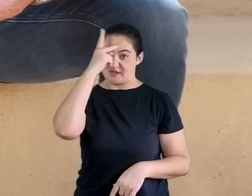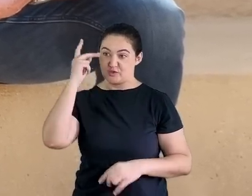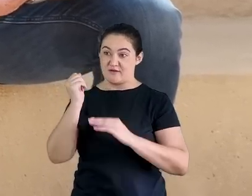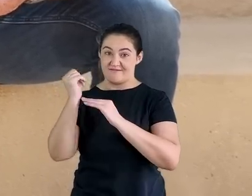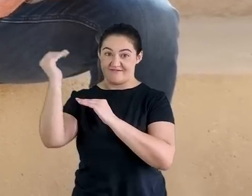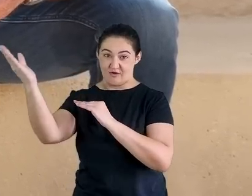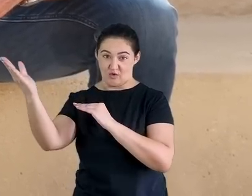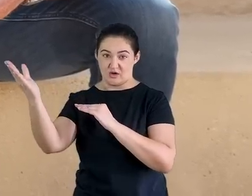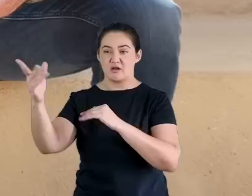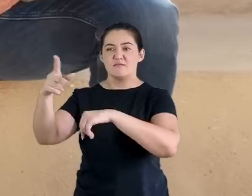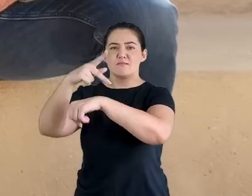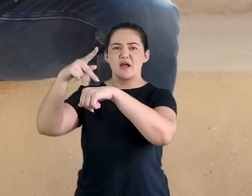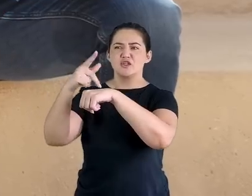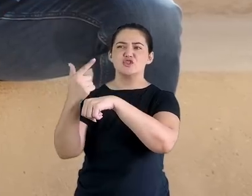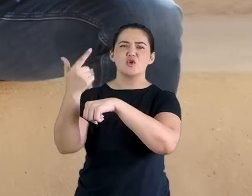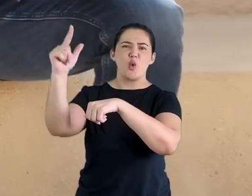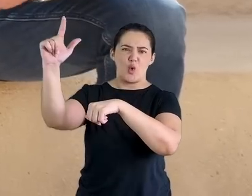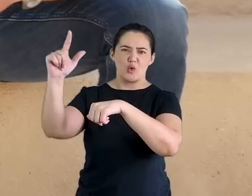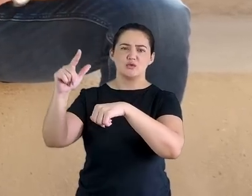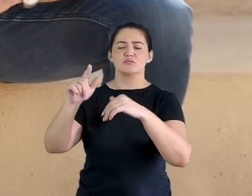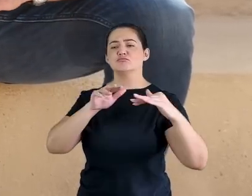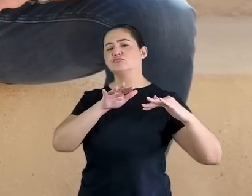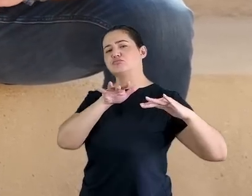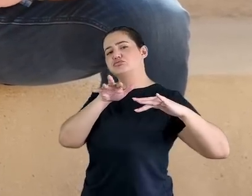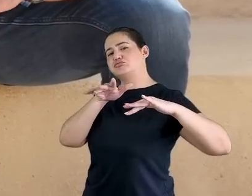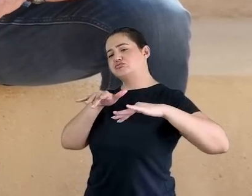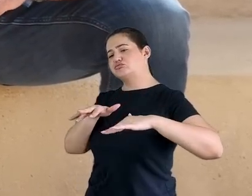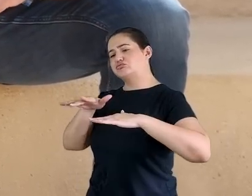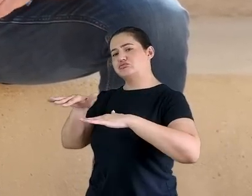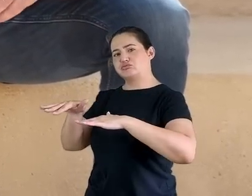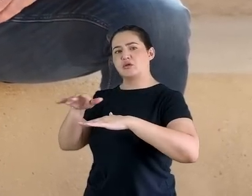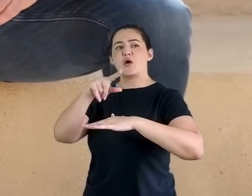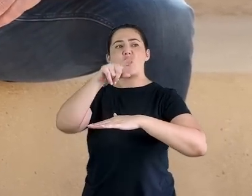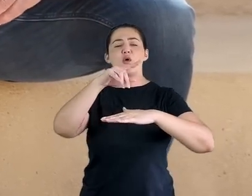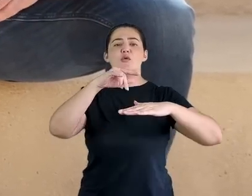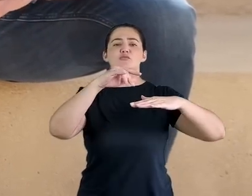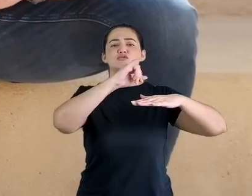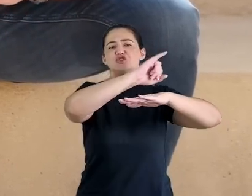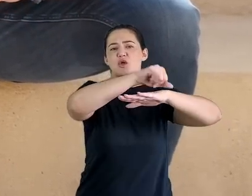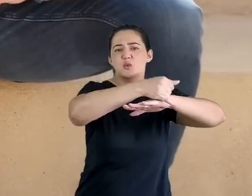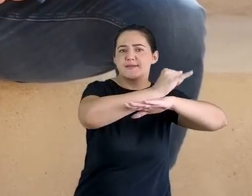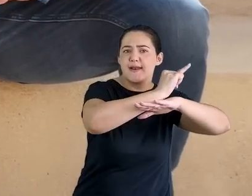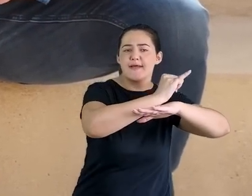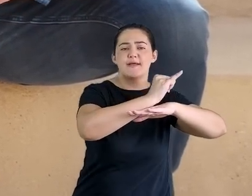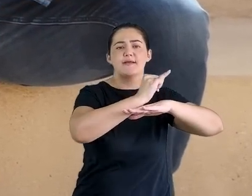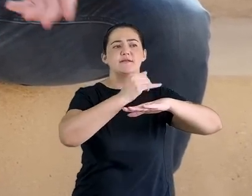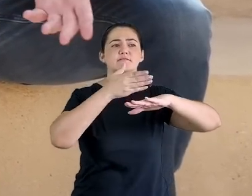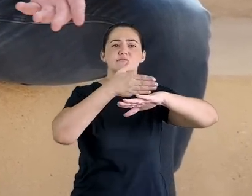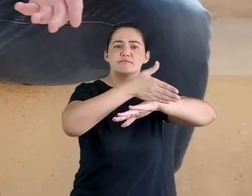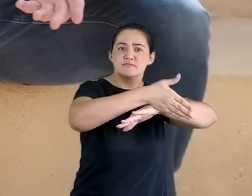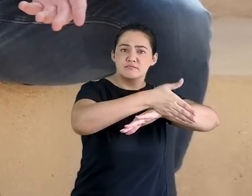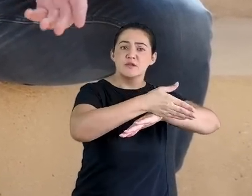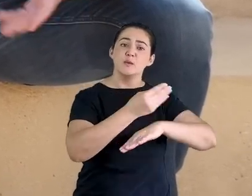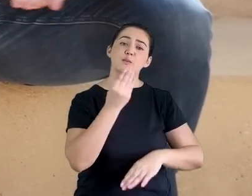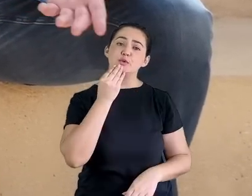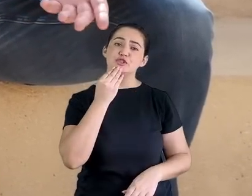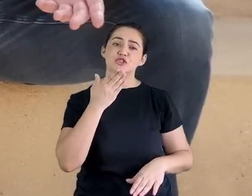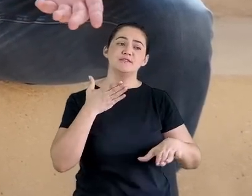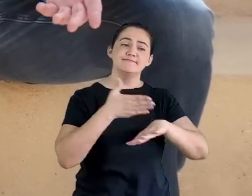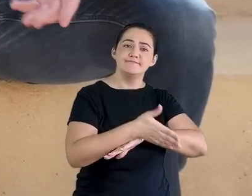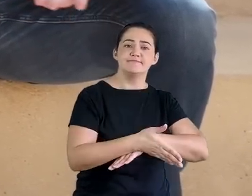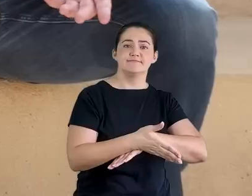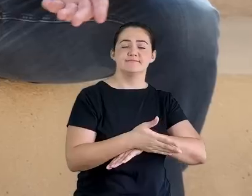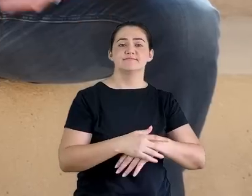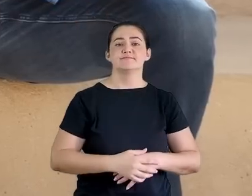peregrinos que vinham a Jerusalém, ao templo, nas grandes festas. Fala-se também das instalações de água ali, das instalações